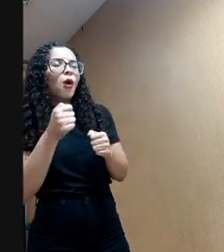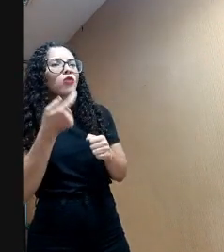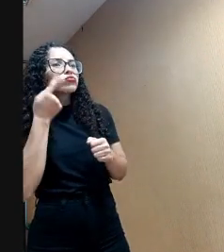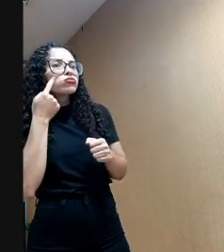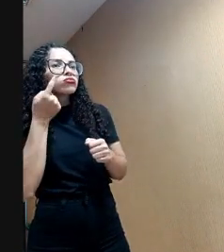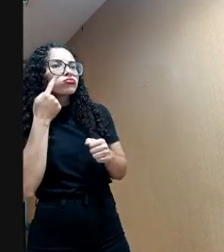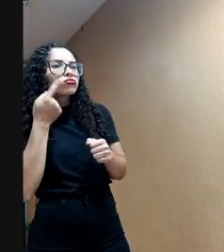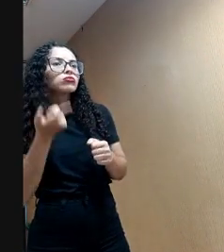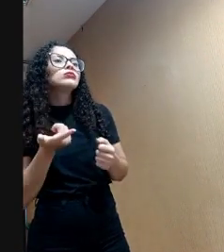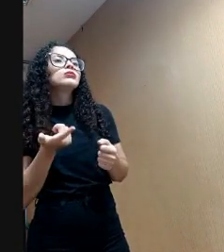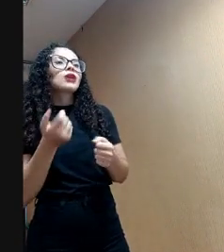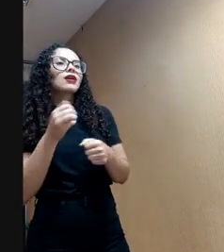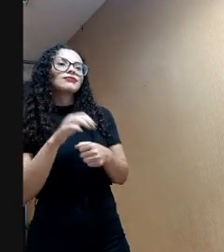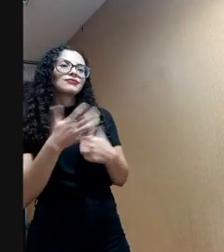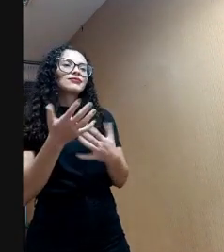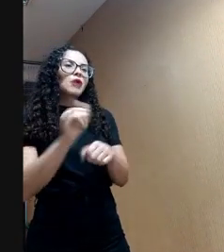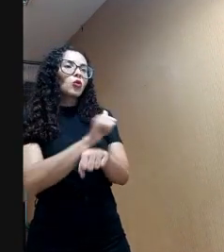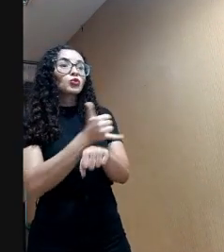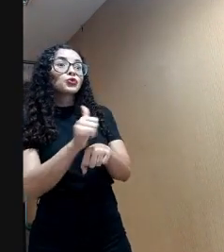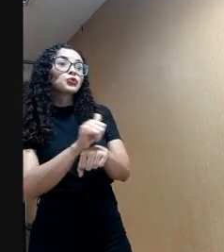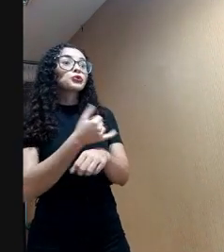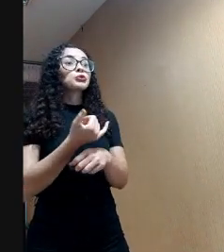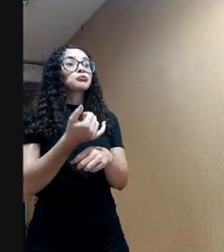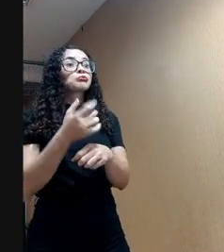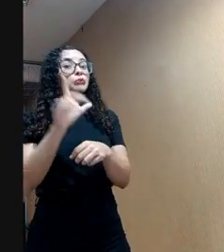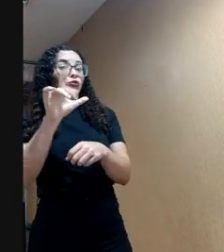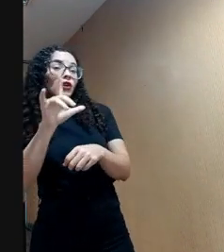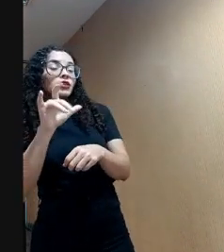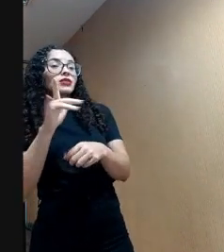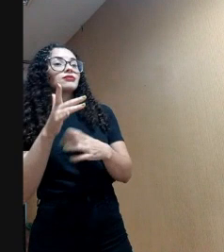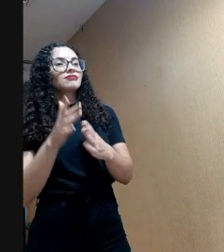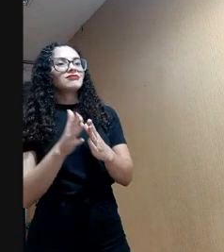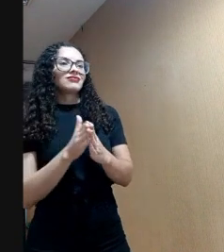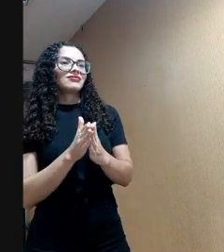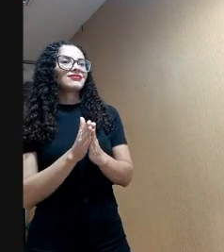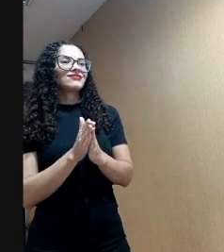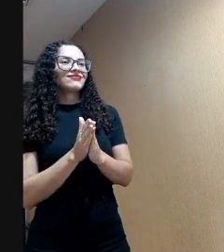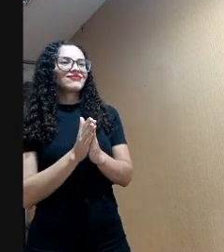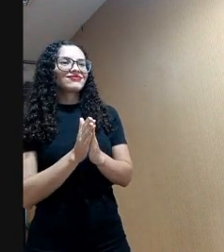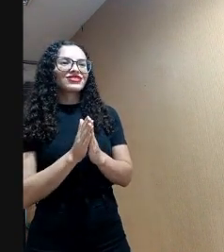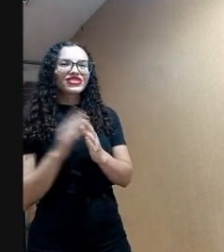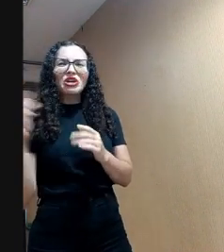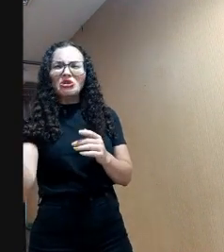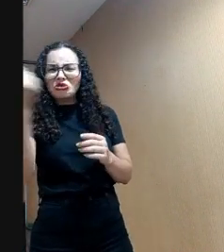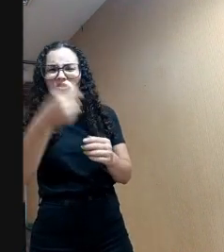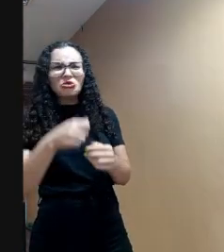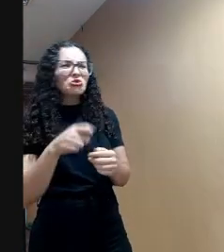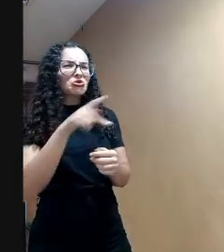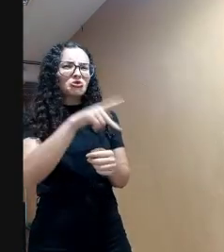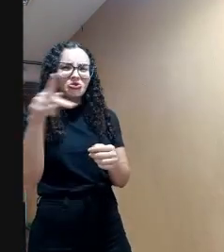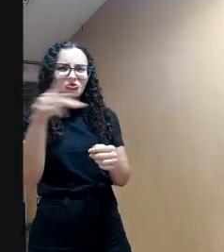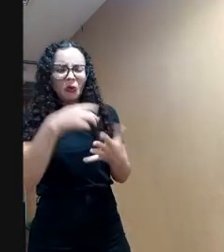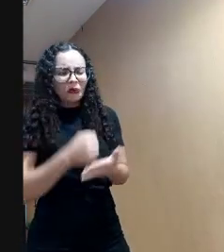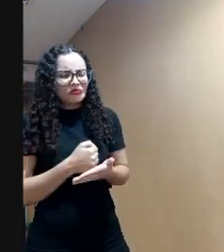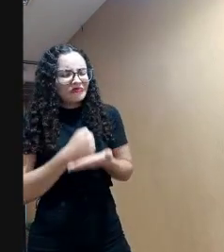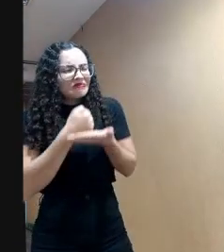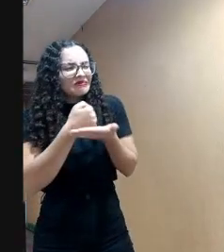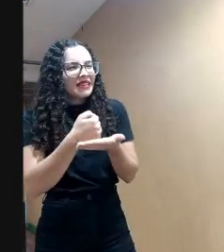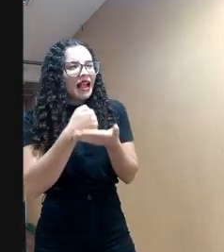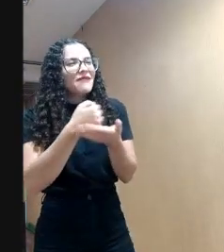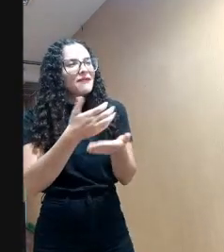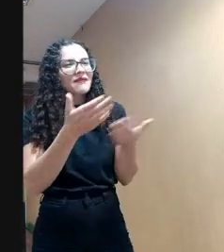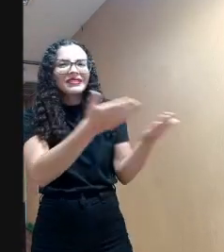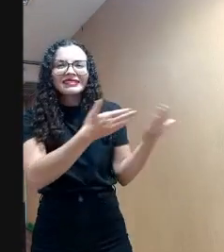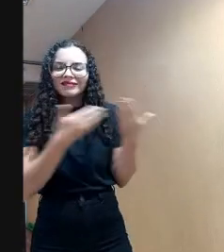que os docentes da coordenação têm para promover este evento, junto com os